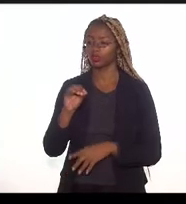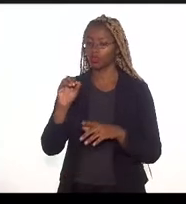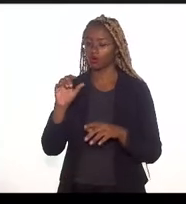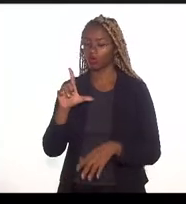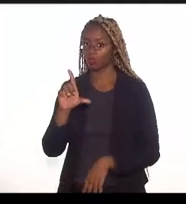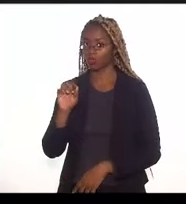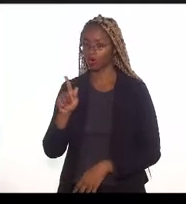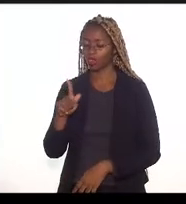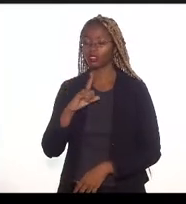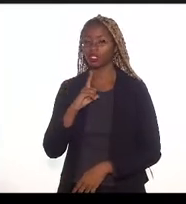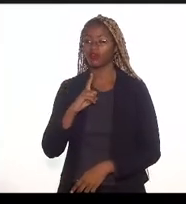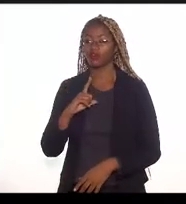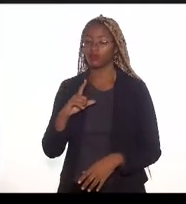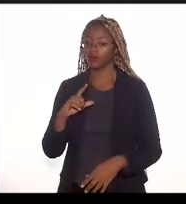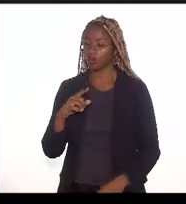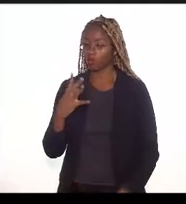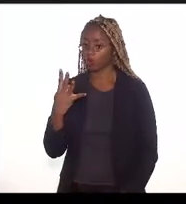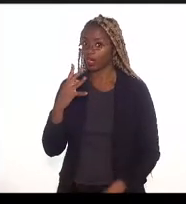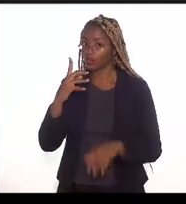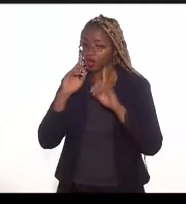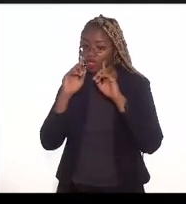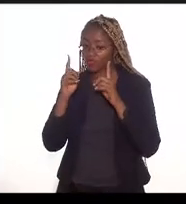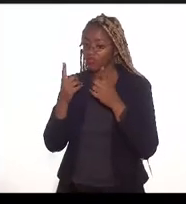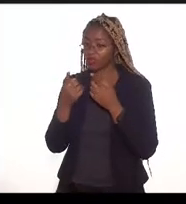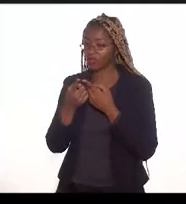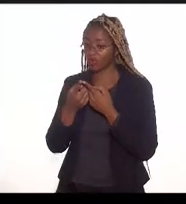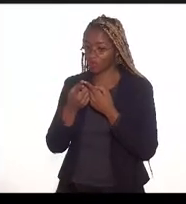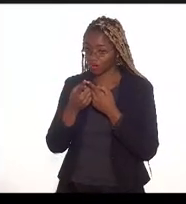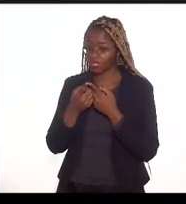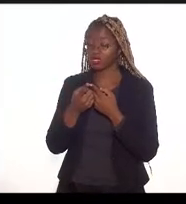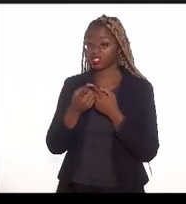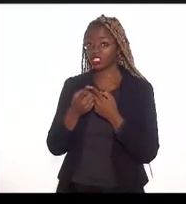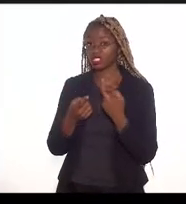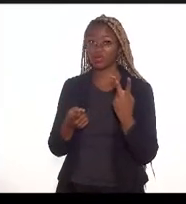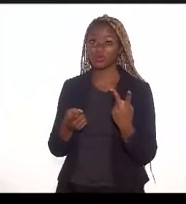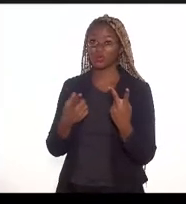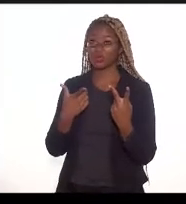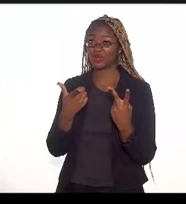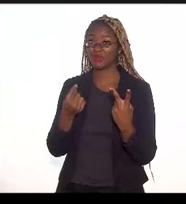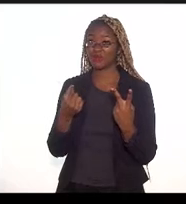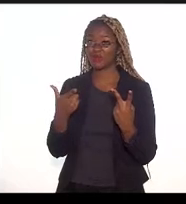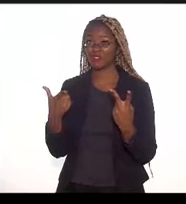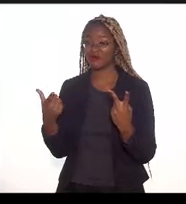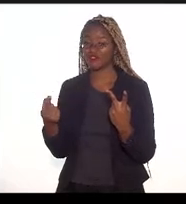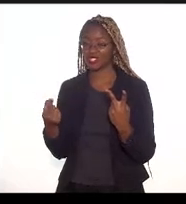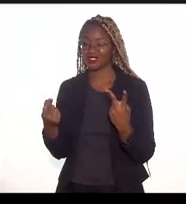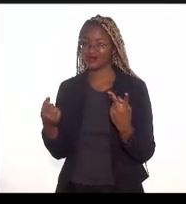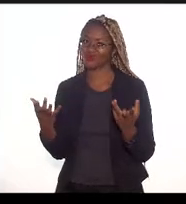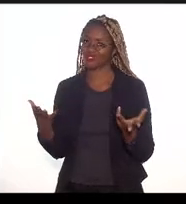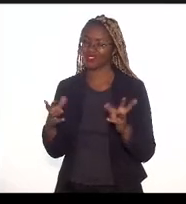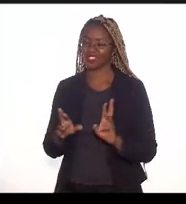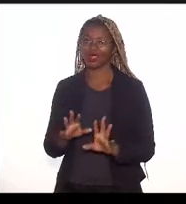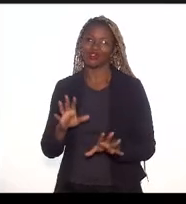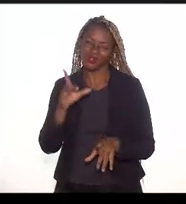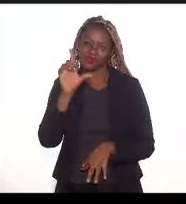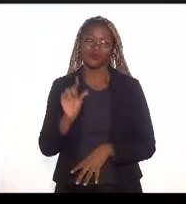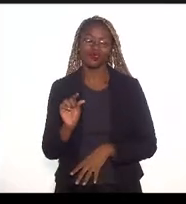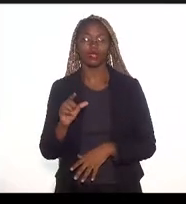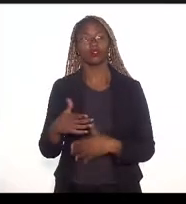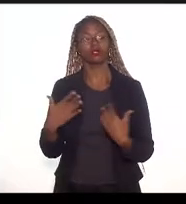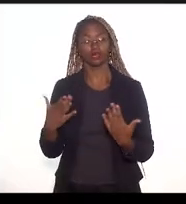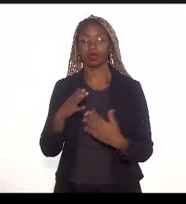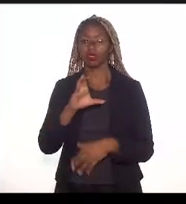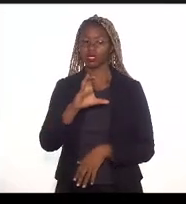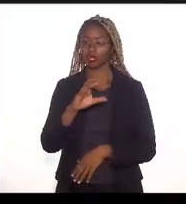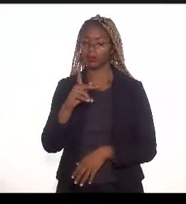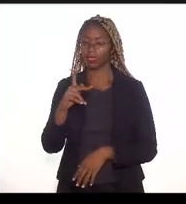em 2019 e somente 2 em 2020. Fazendo uma pequena colocação, a CPPDE,